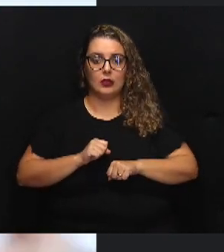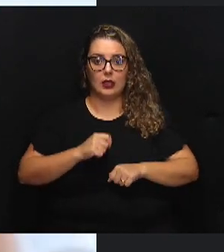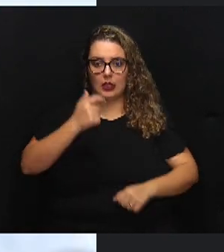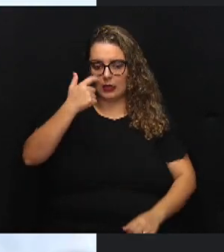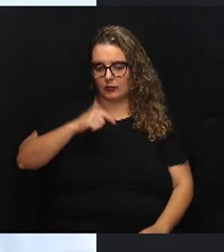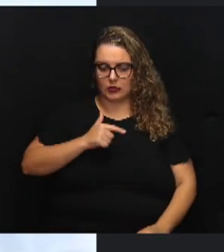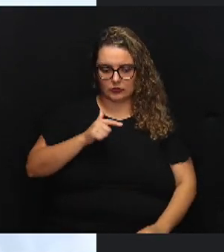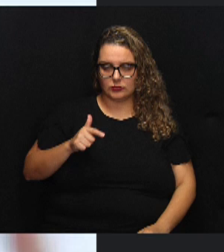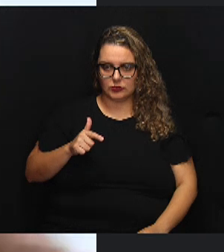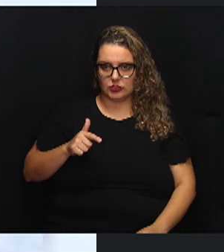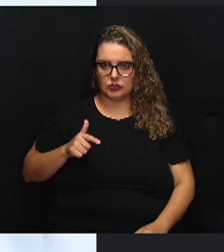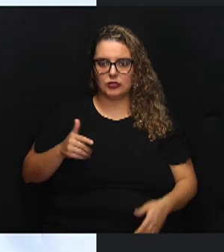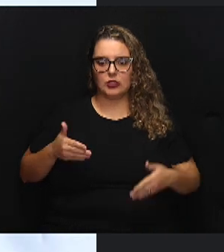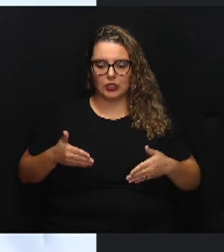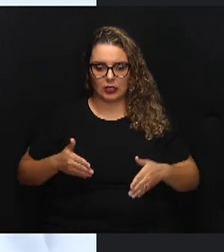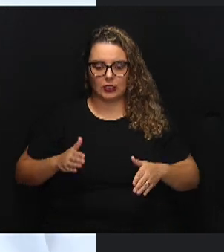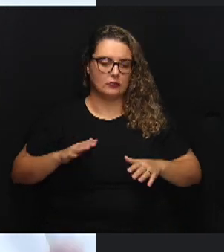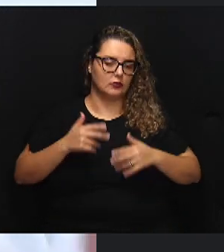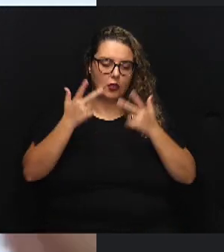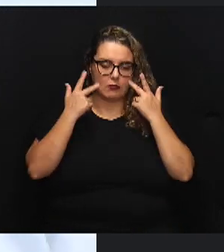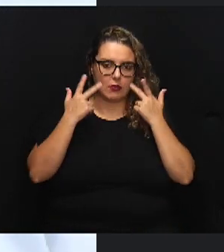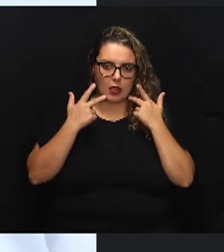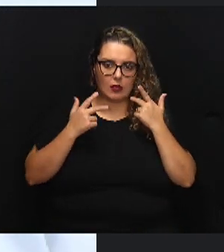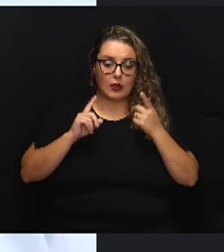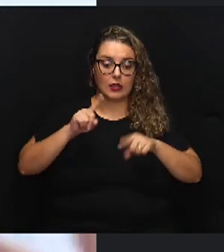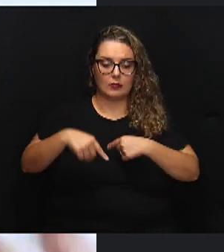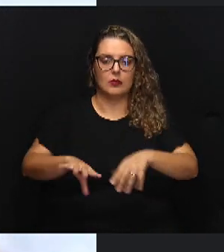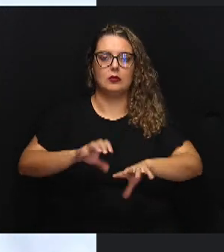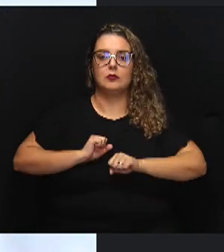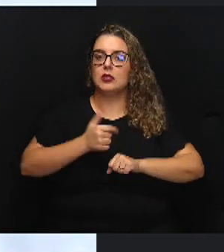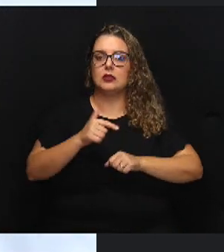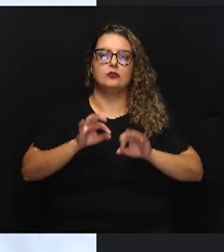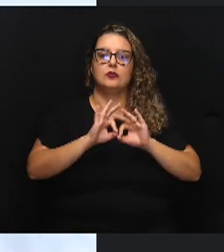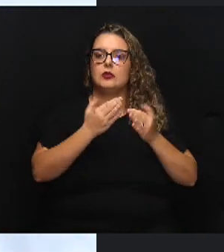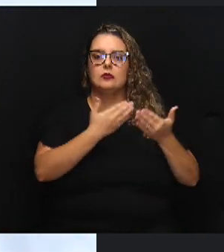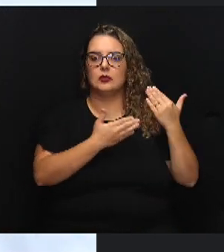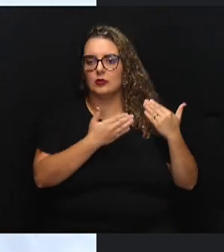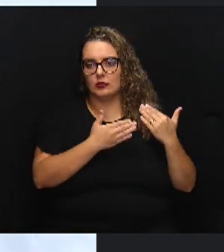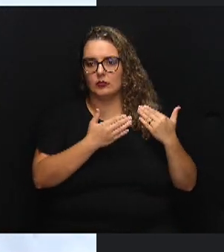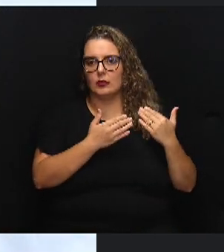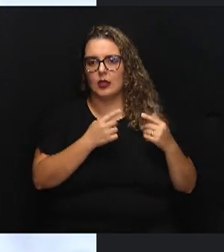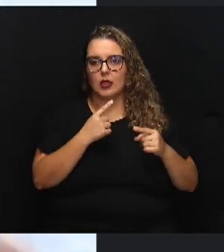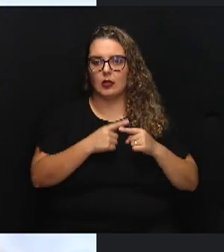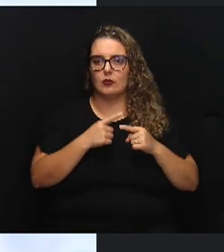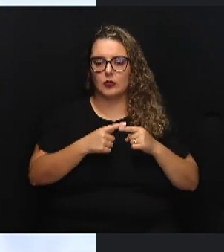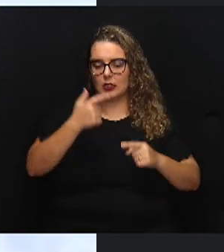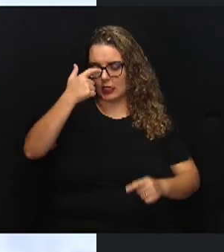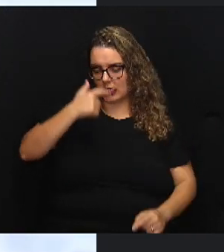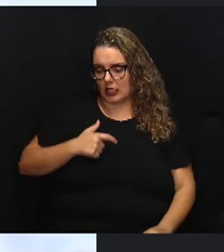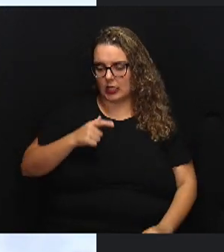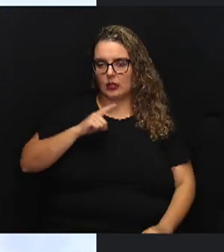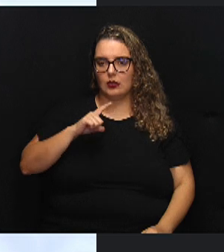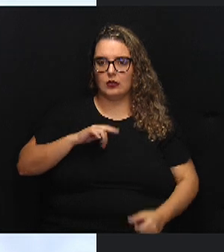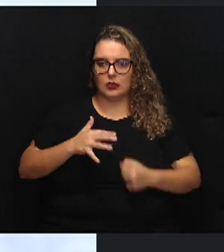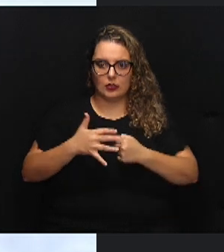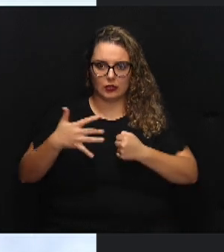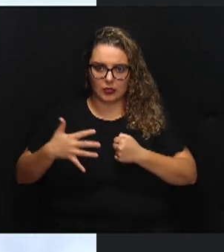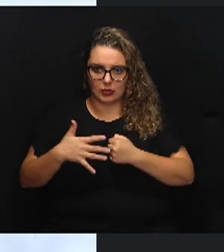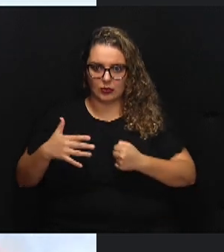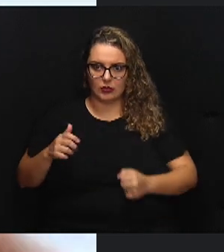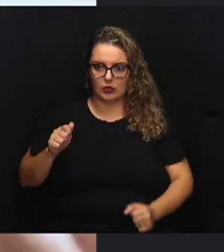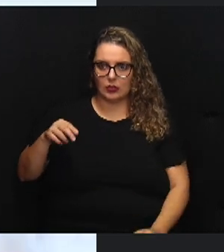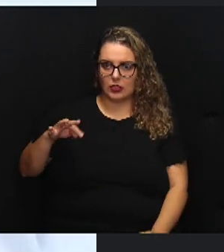tinha e passa a ter, e não há uma tendência genética, não é porque uma pessoa é portadora da síndrome do